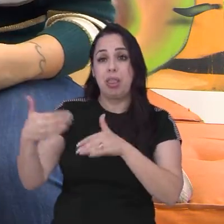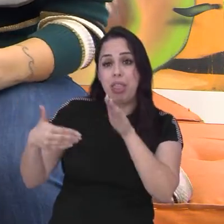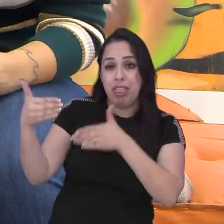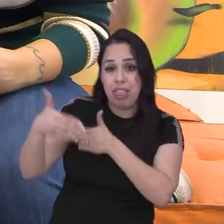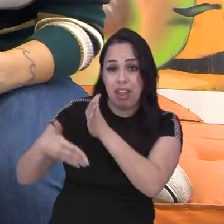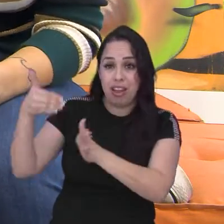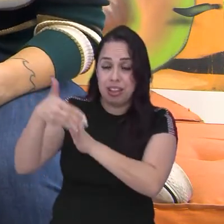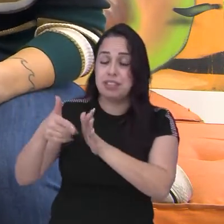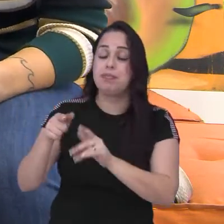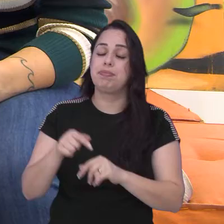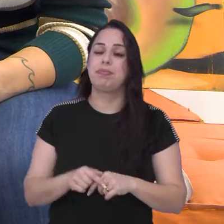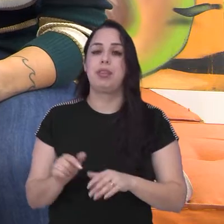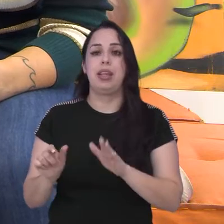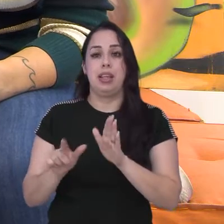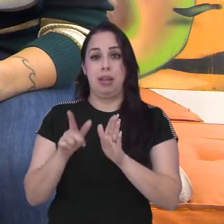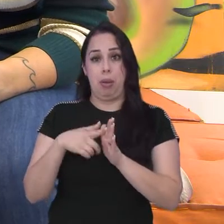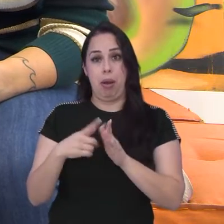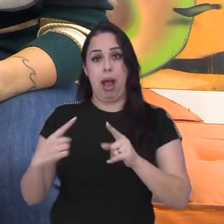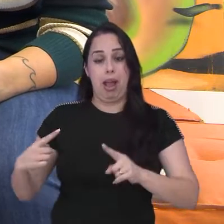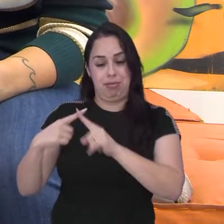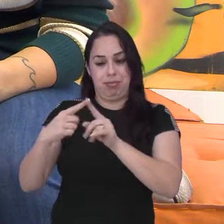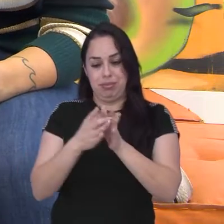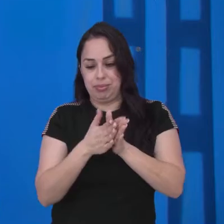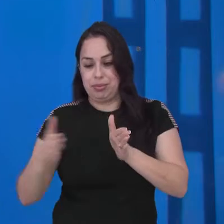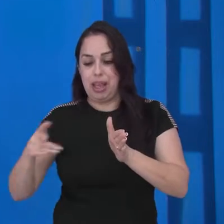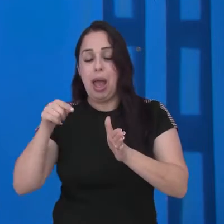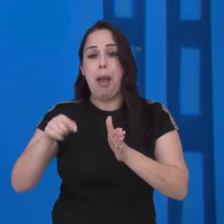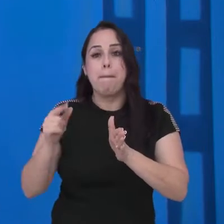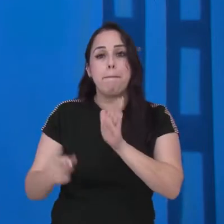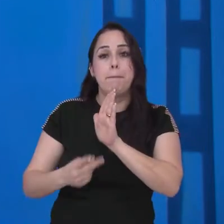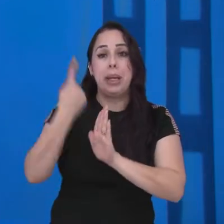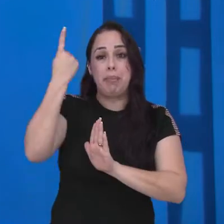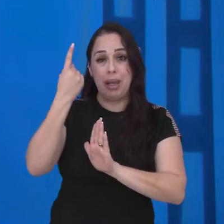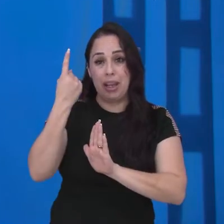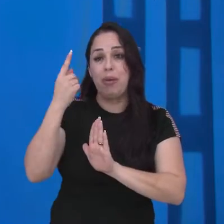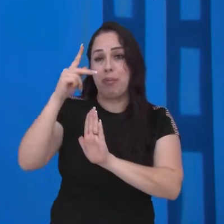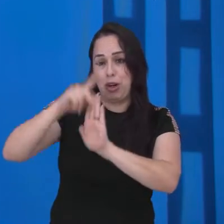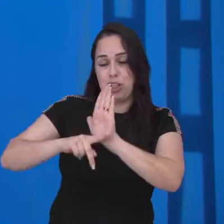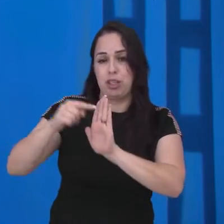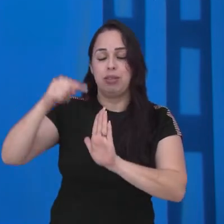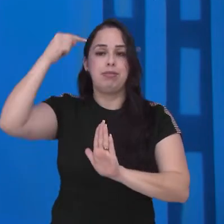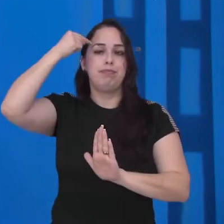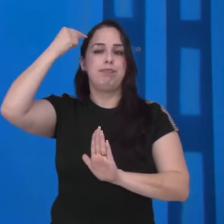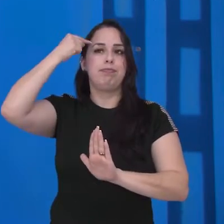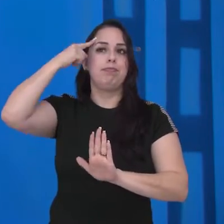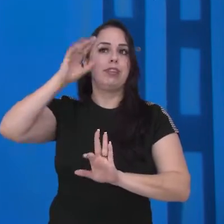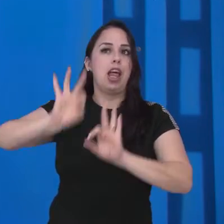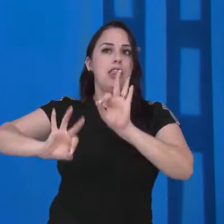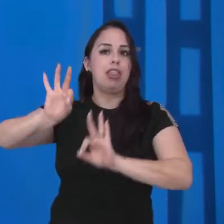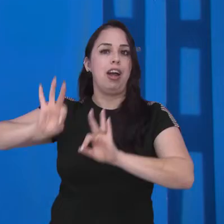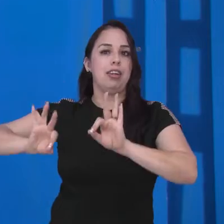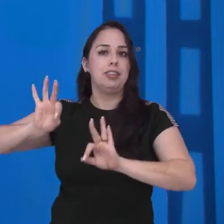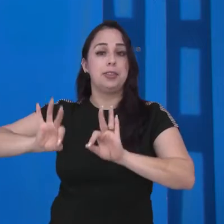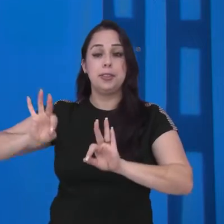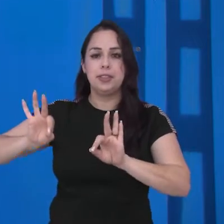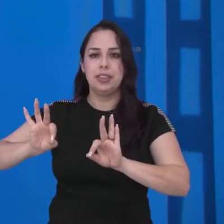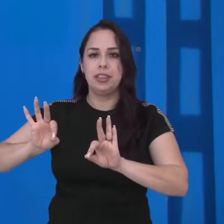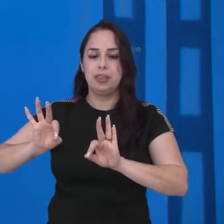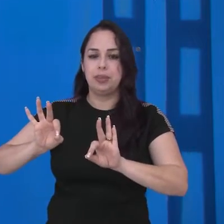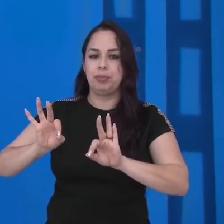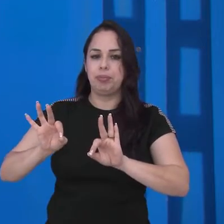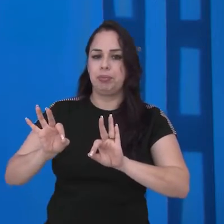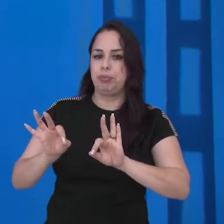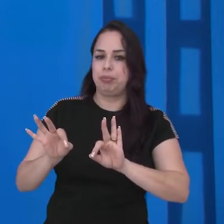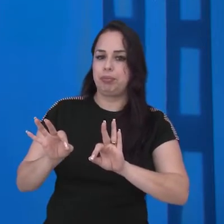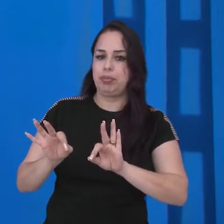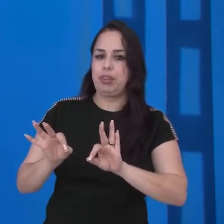fazem, organizam. Então foi o primeiro, a Batalha dos Trilhos foi o primeiro projeto que a gente pensou, assim, de um jeito